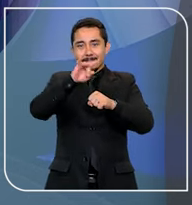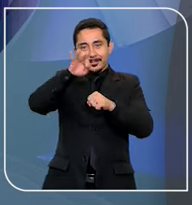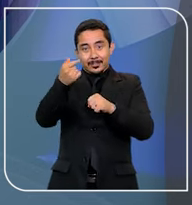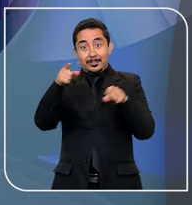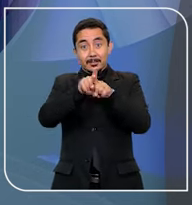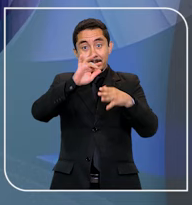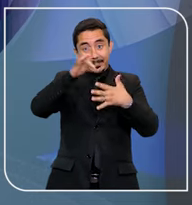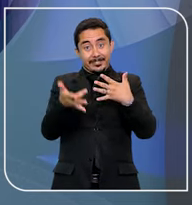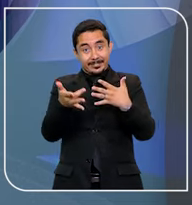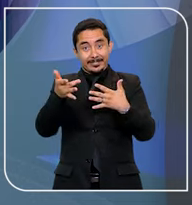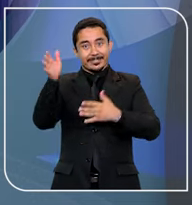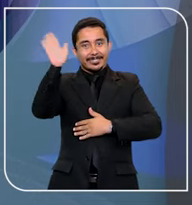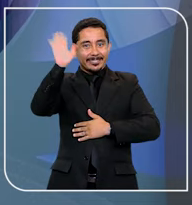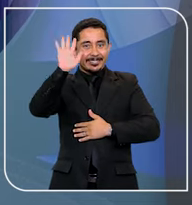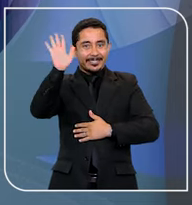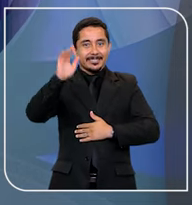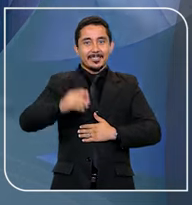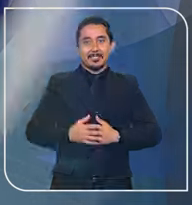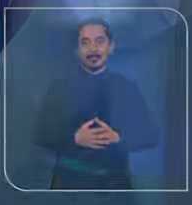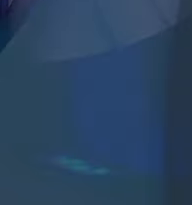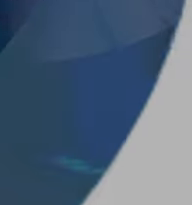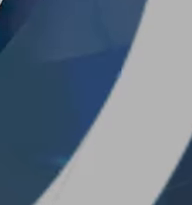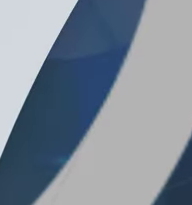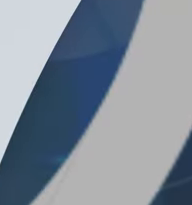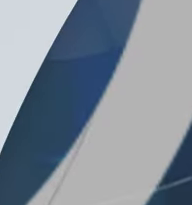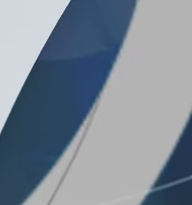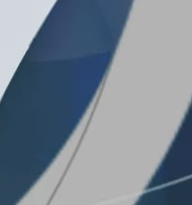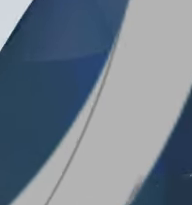nossas redes sociais até a próxima